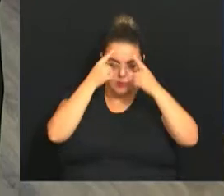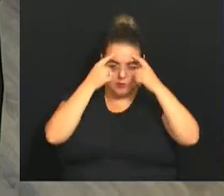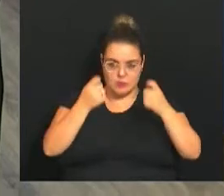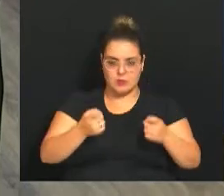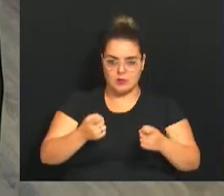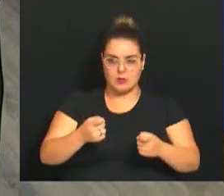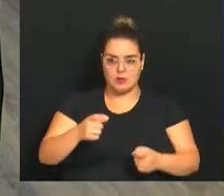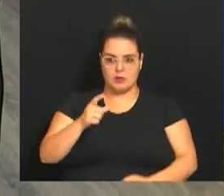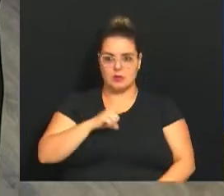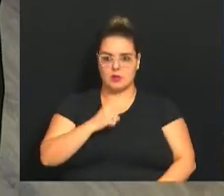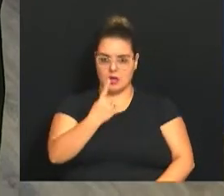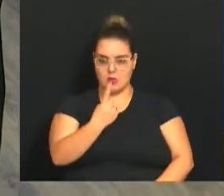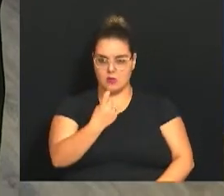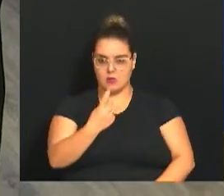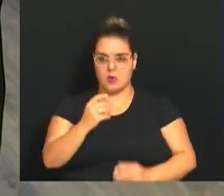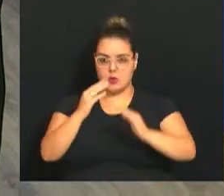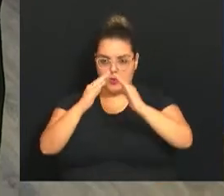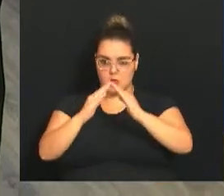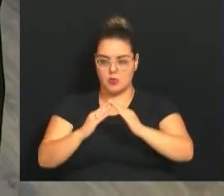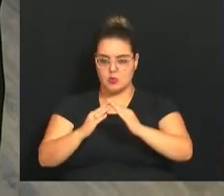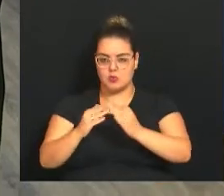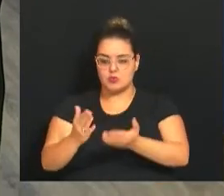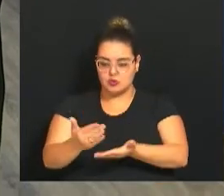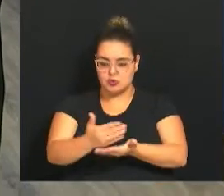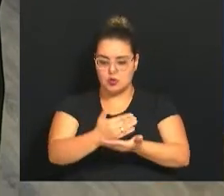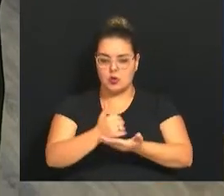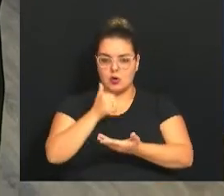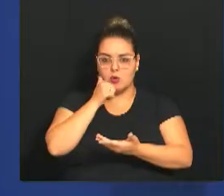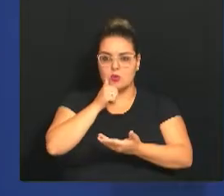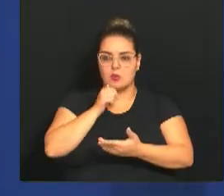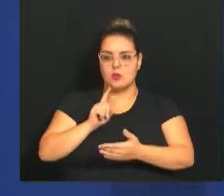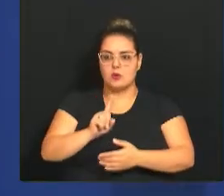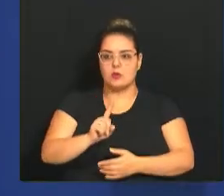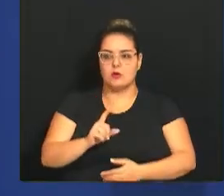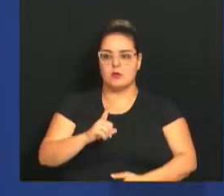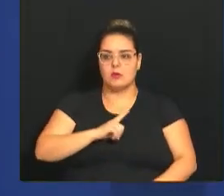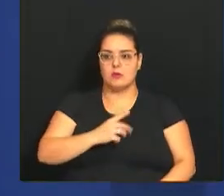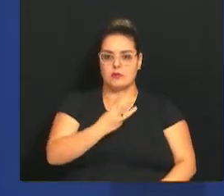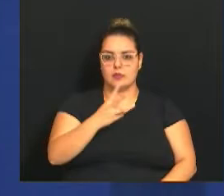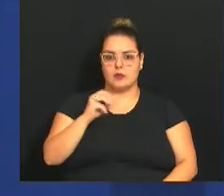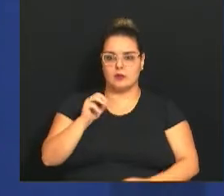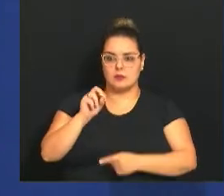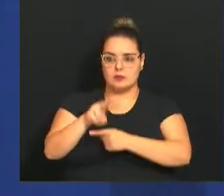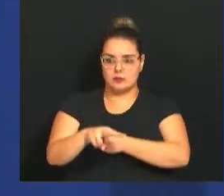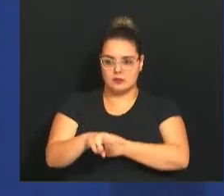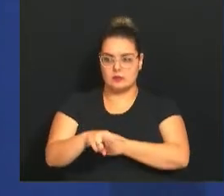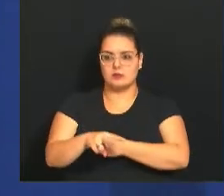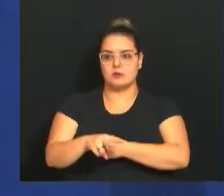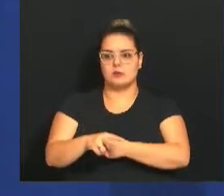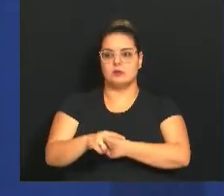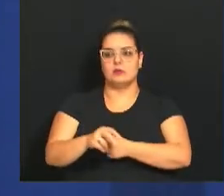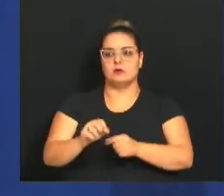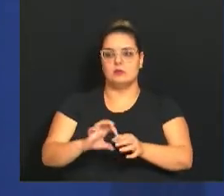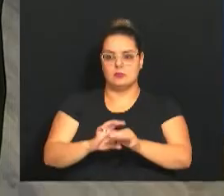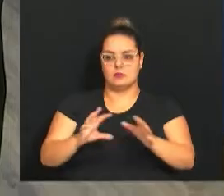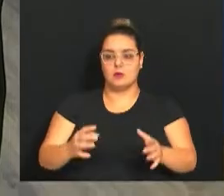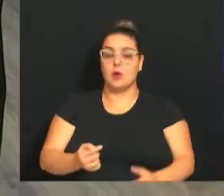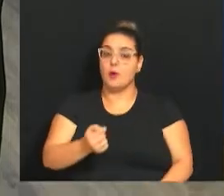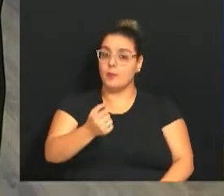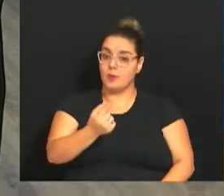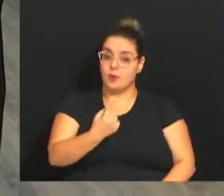de acolhimento. Uma casa de acolhimento, que se eu não me engano tem 30 vagas disponíveis. Pouco para uma cidade de mais de 1.200.000